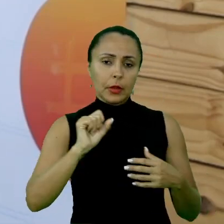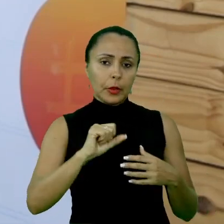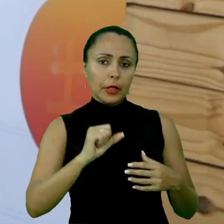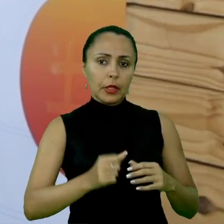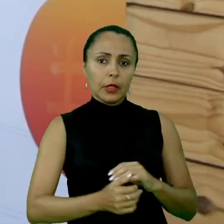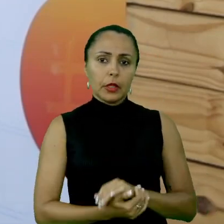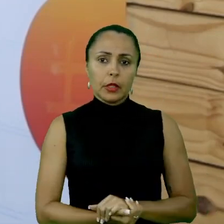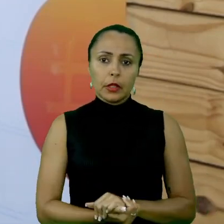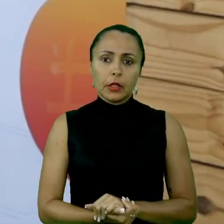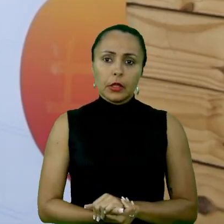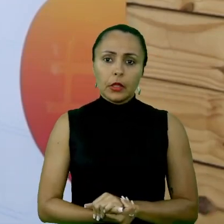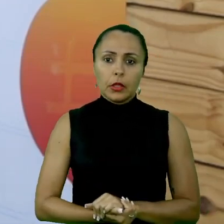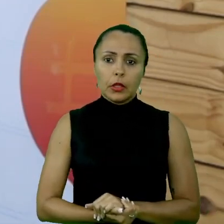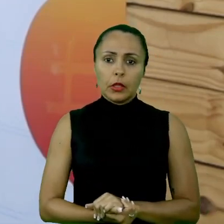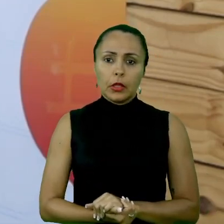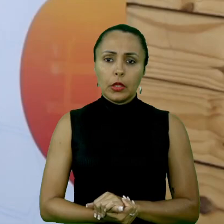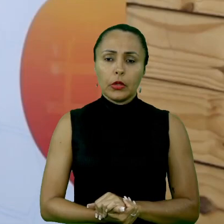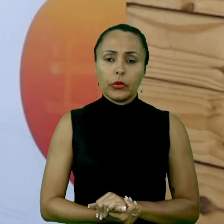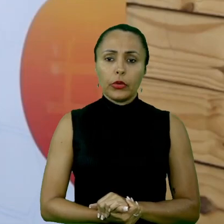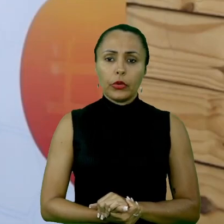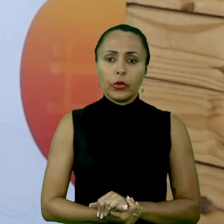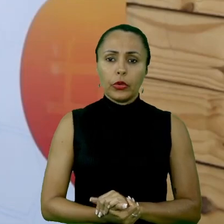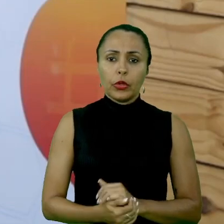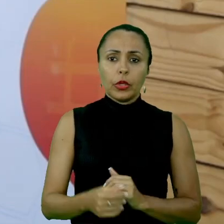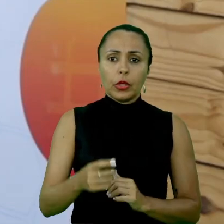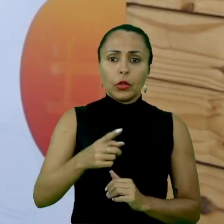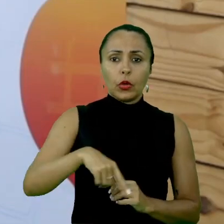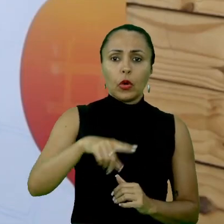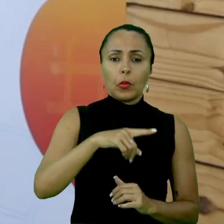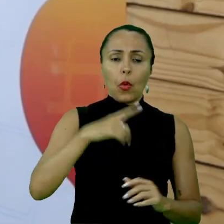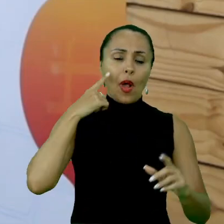cá. Como a arte e o